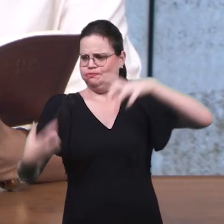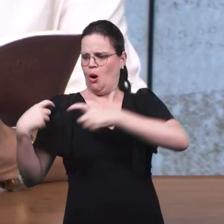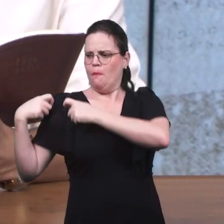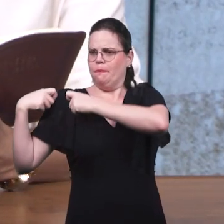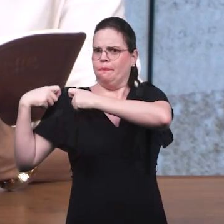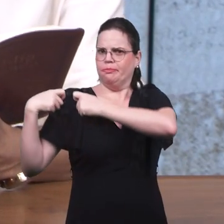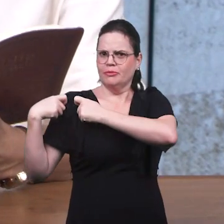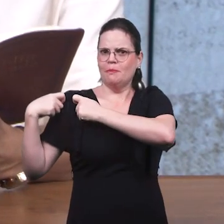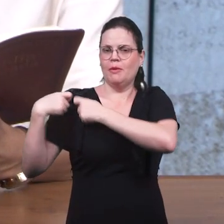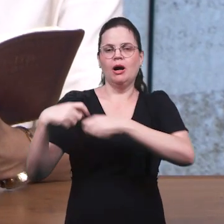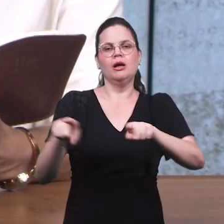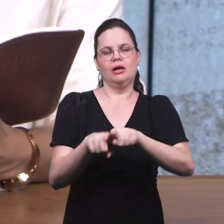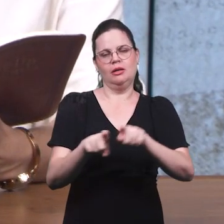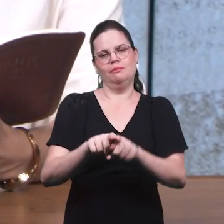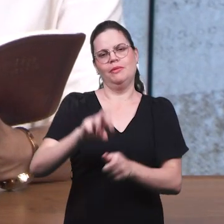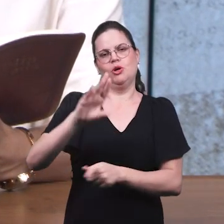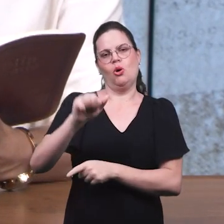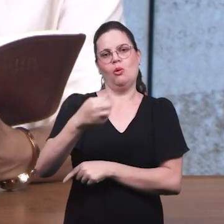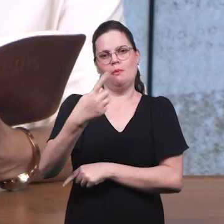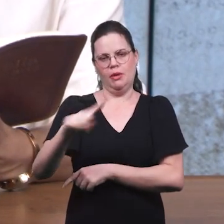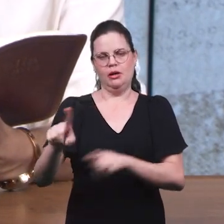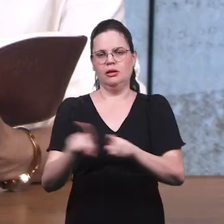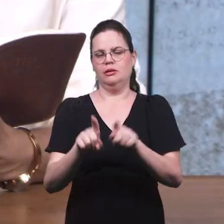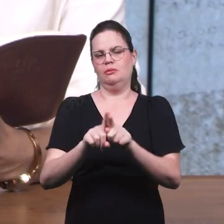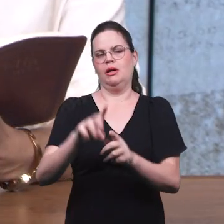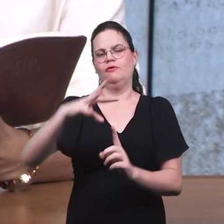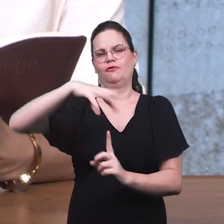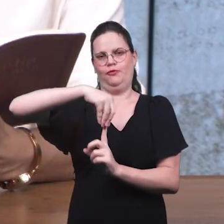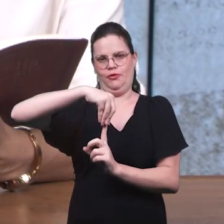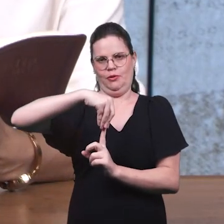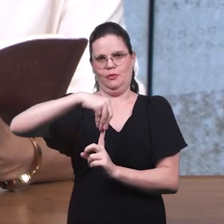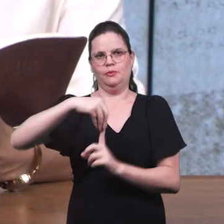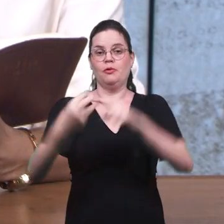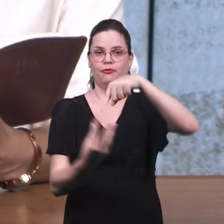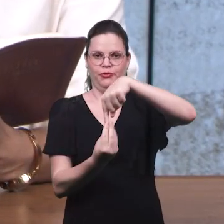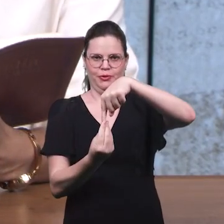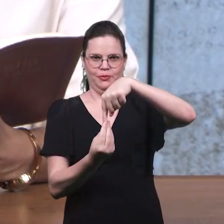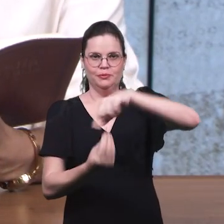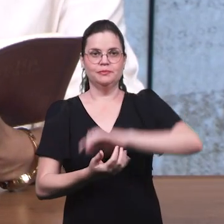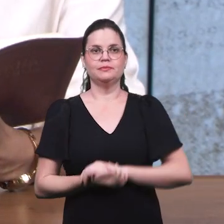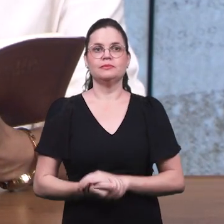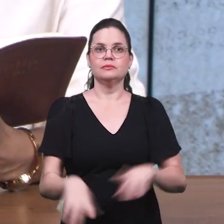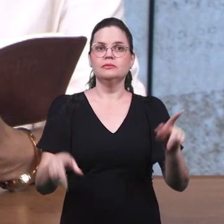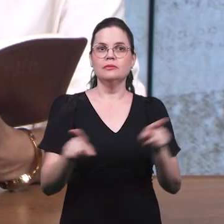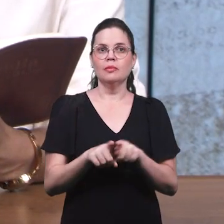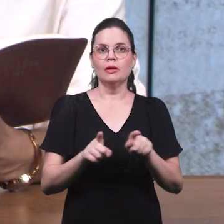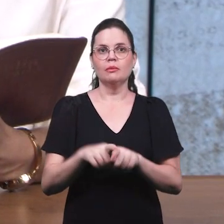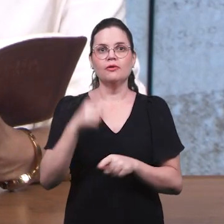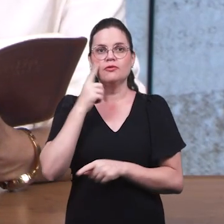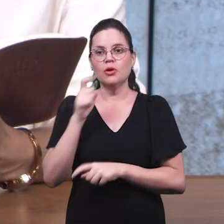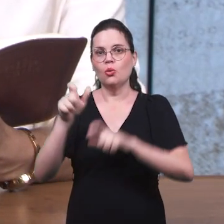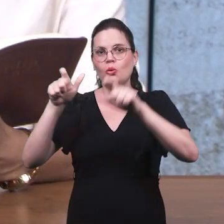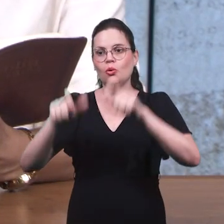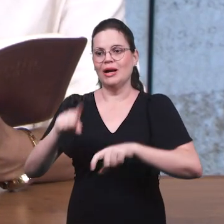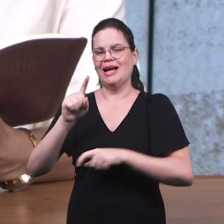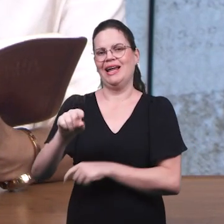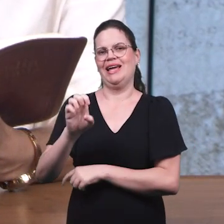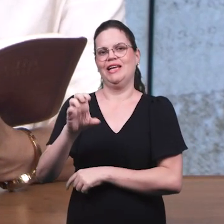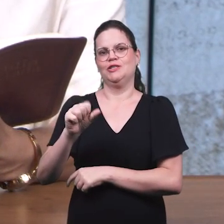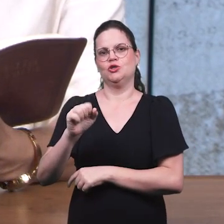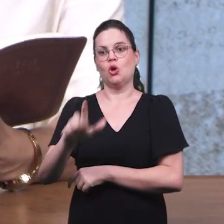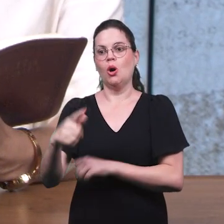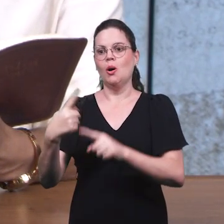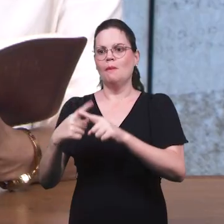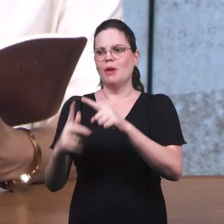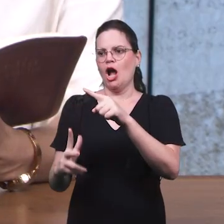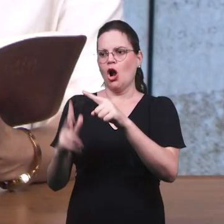também romãs e figos. Chamaram aquele lugar o Vale de Escol por causa do cacho que dali